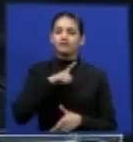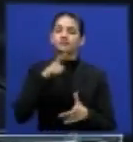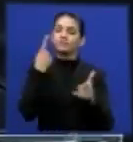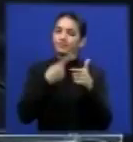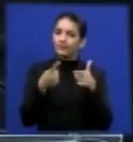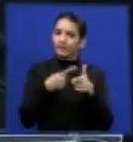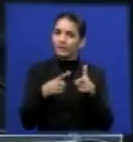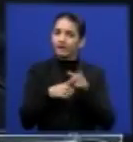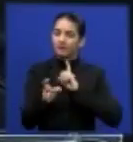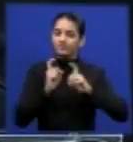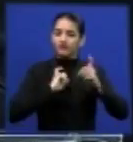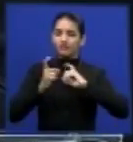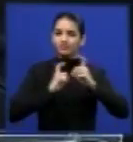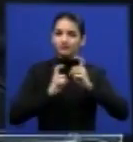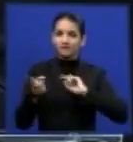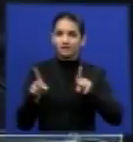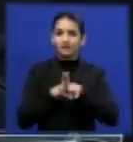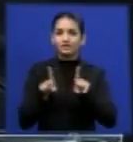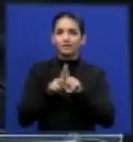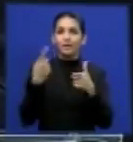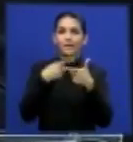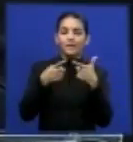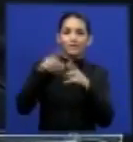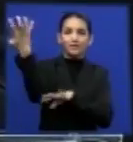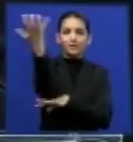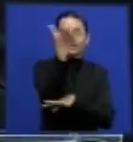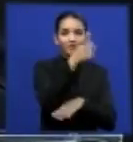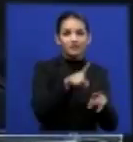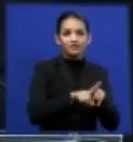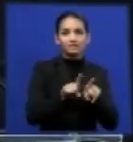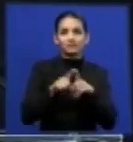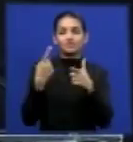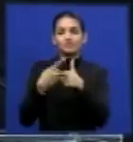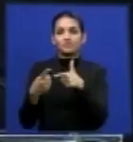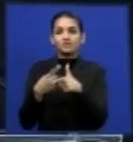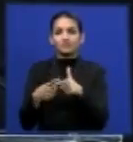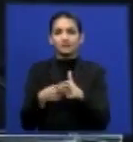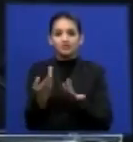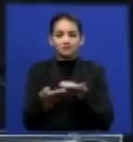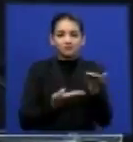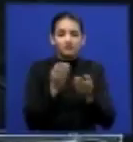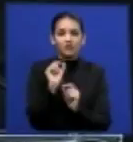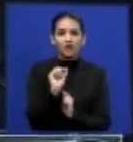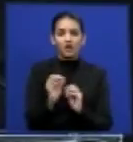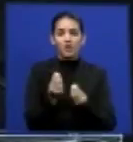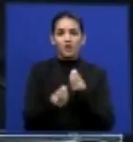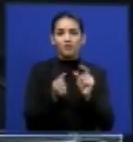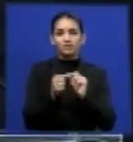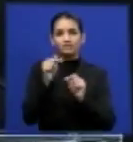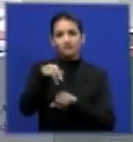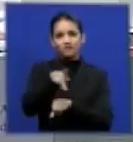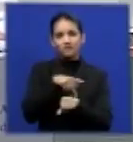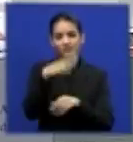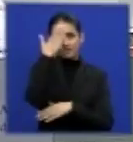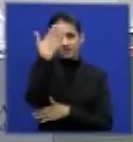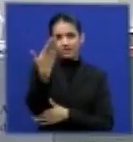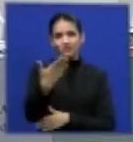de administração danos ambientais e problemas de gerenciamento desse resíduo no país